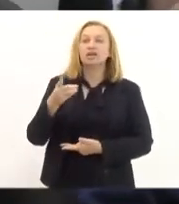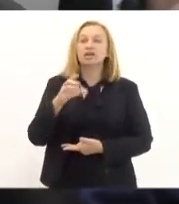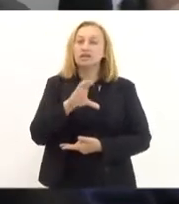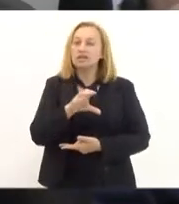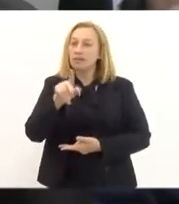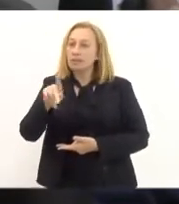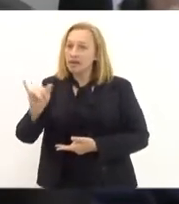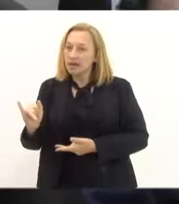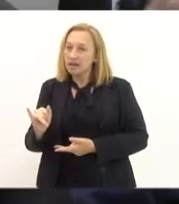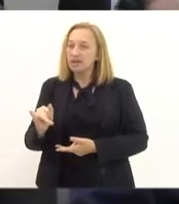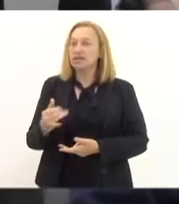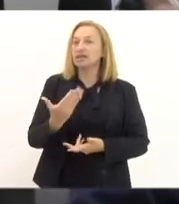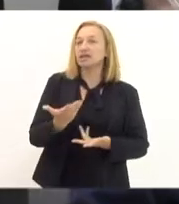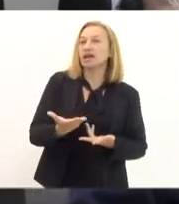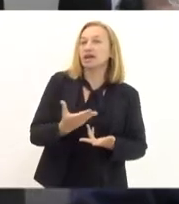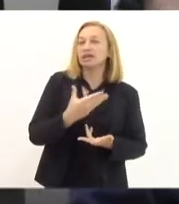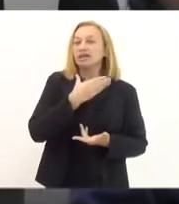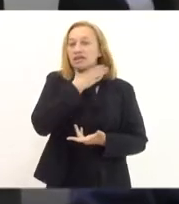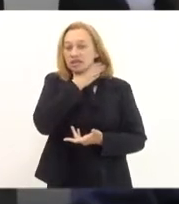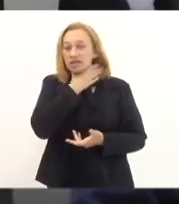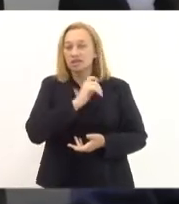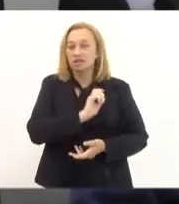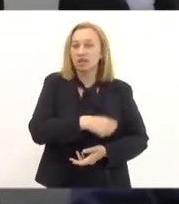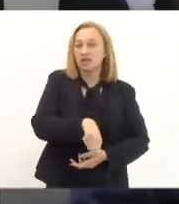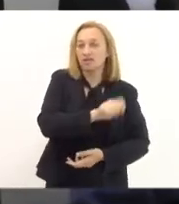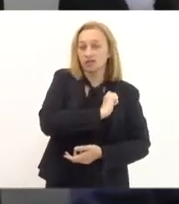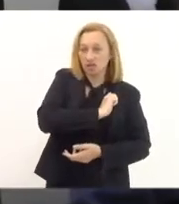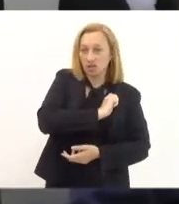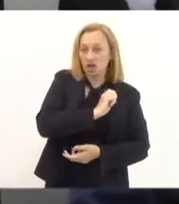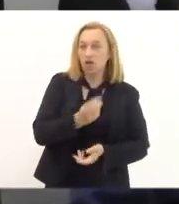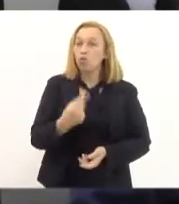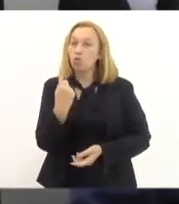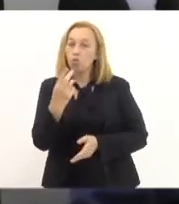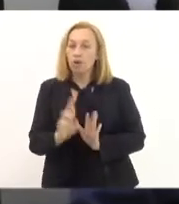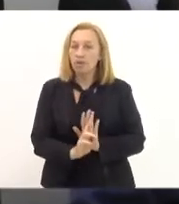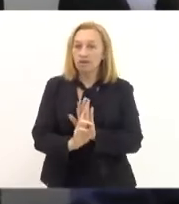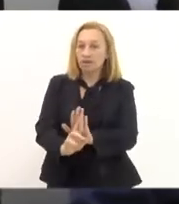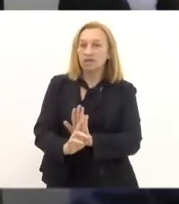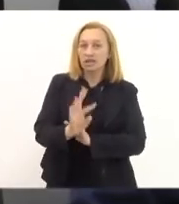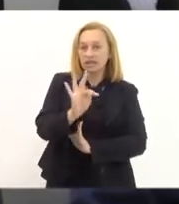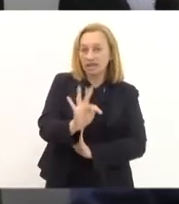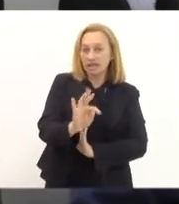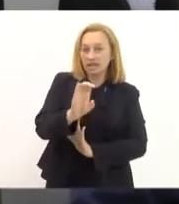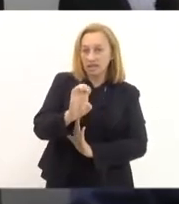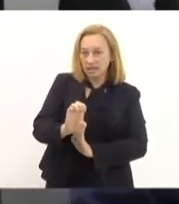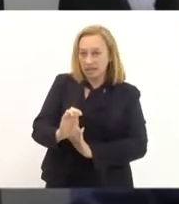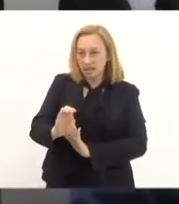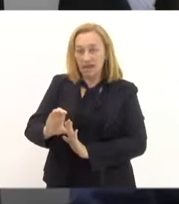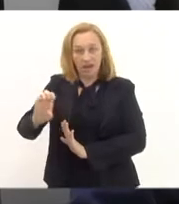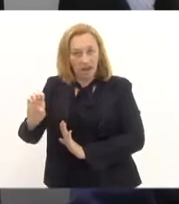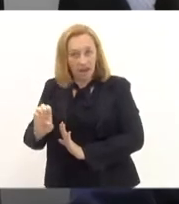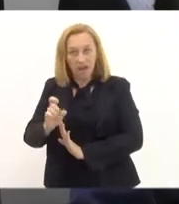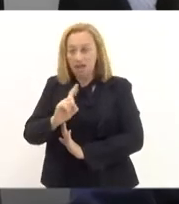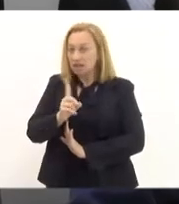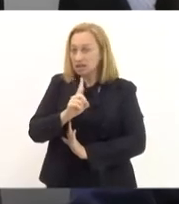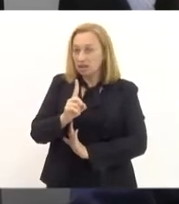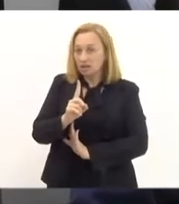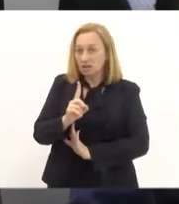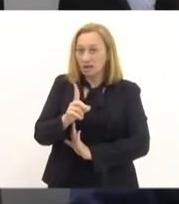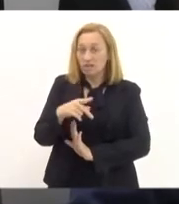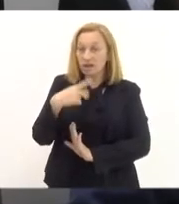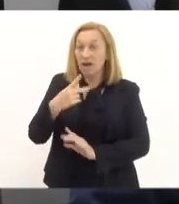fiscal a presença de um representante do TC que não irá prestar